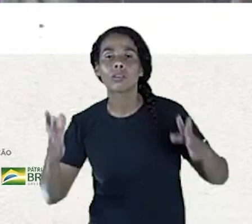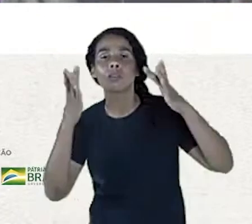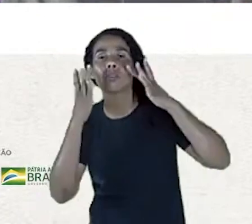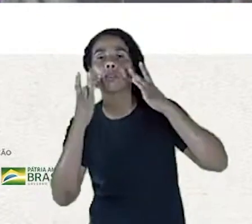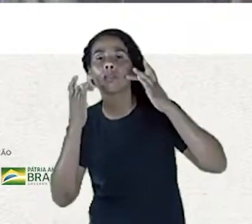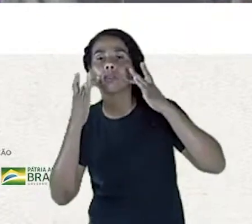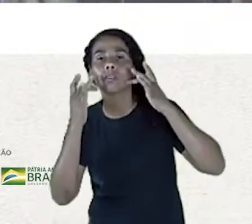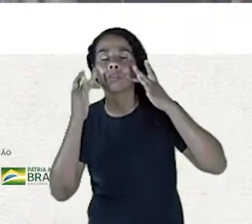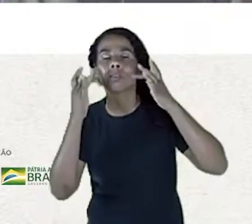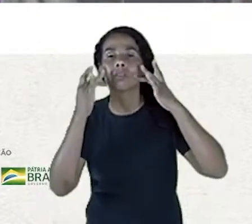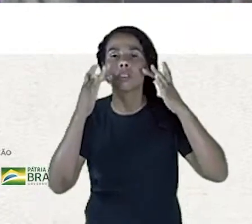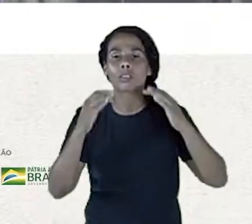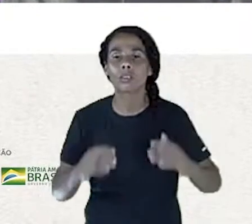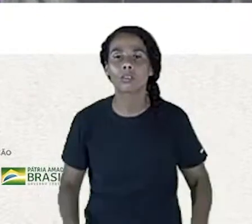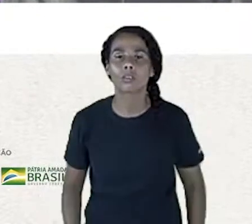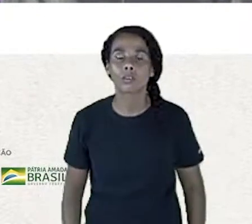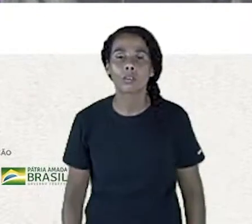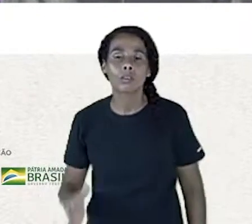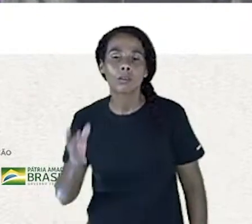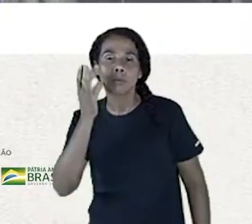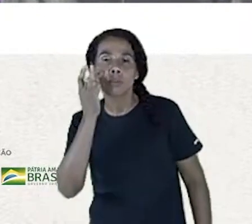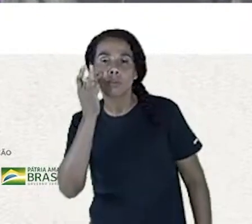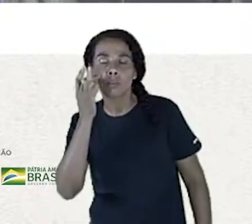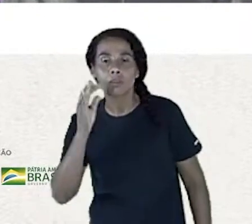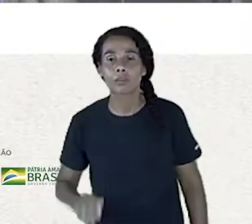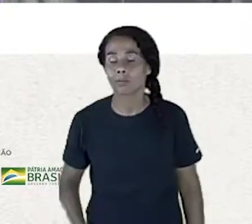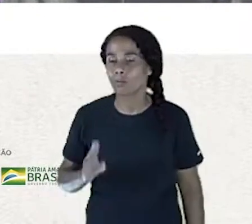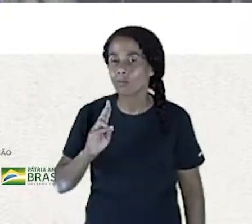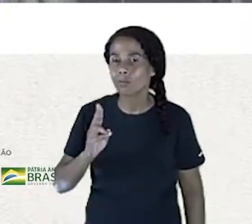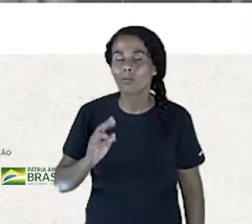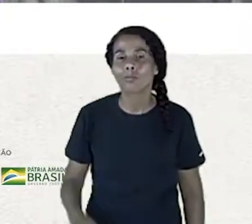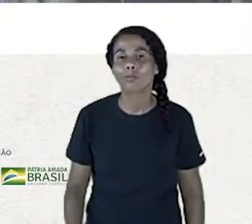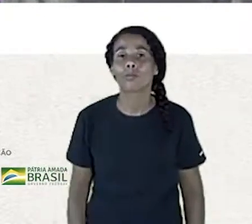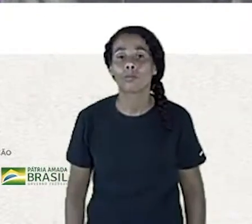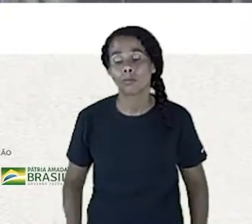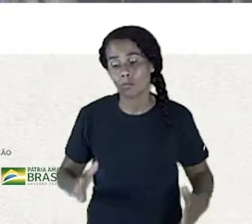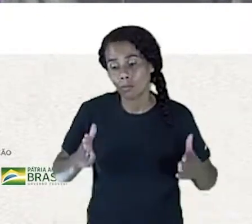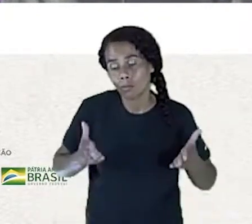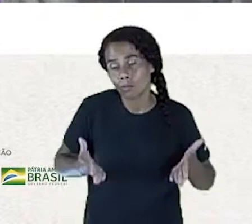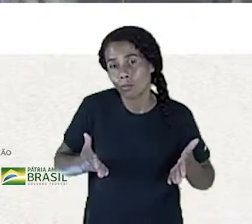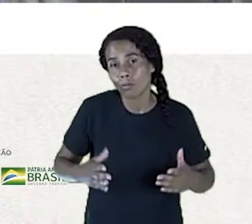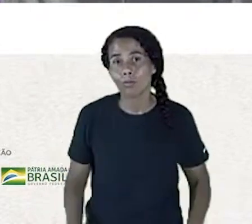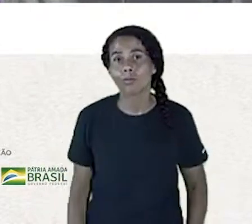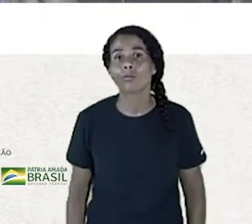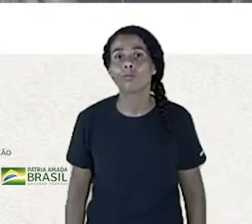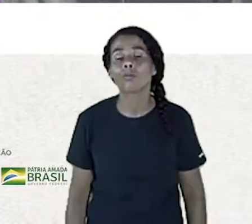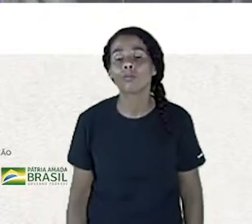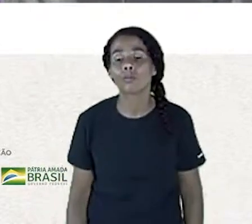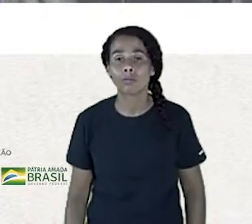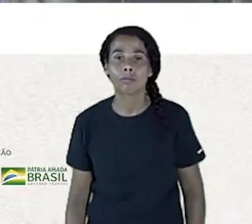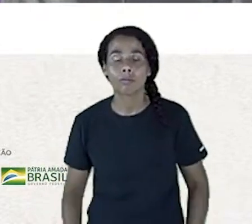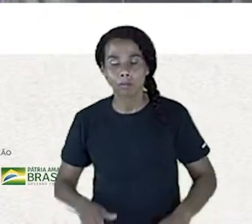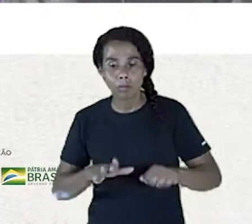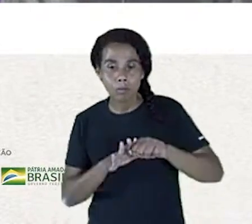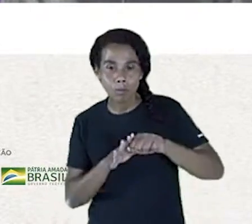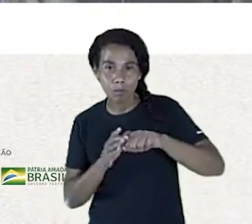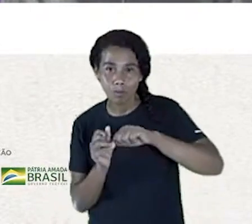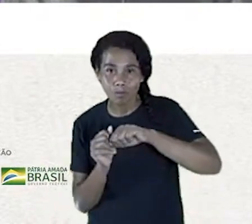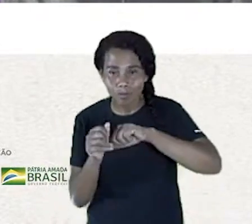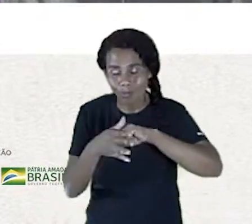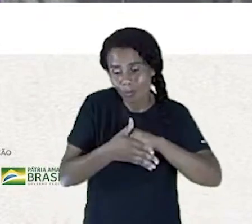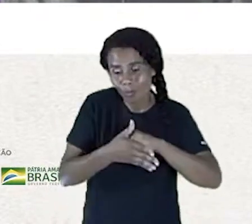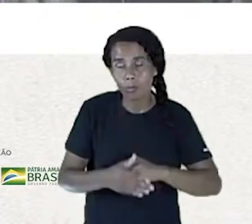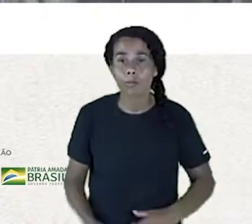Gil Luminoso, entre outros. Então, considero em imaginação que estamos lá